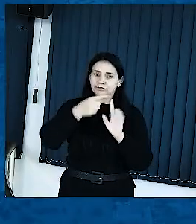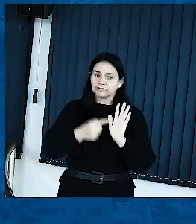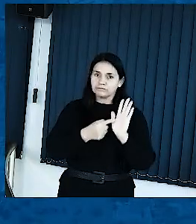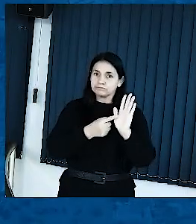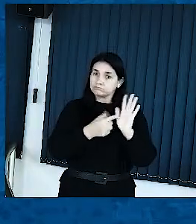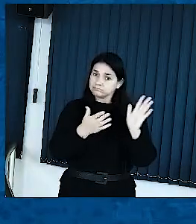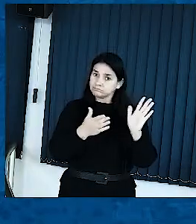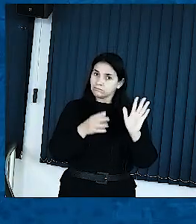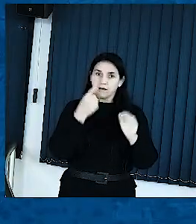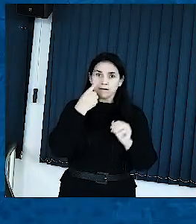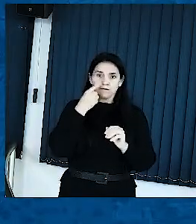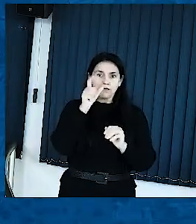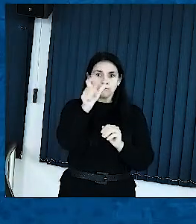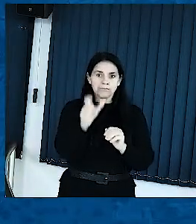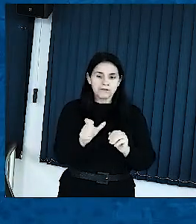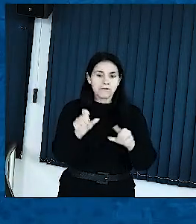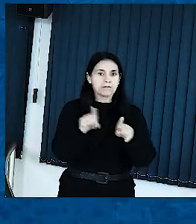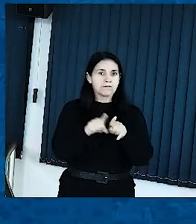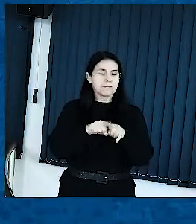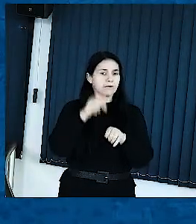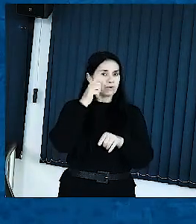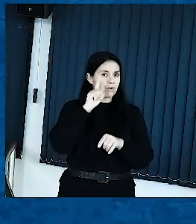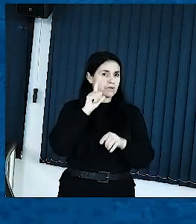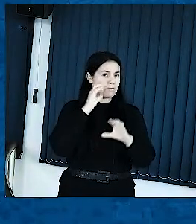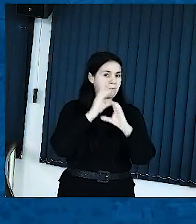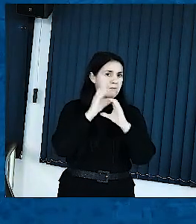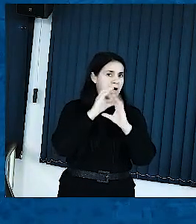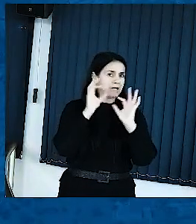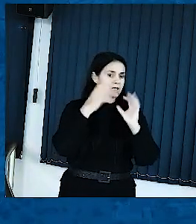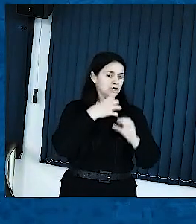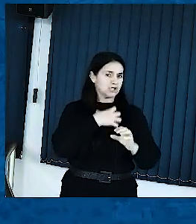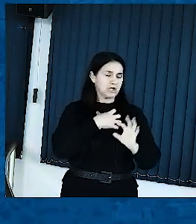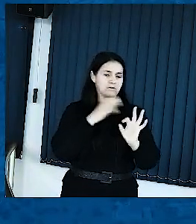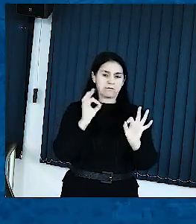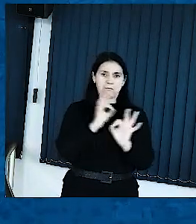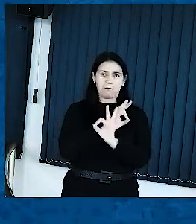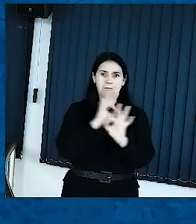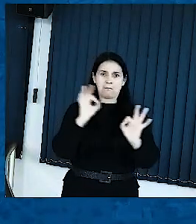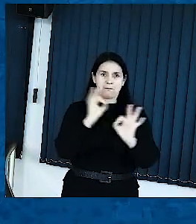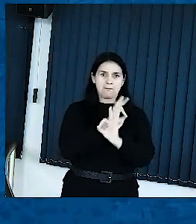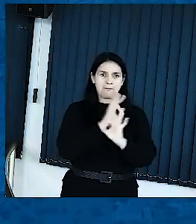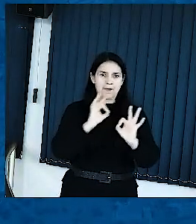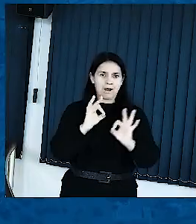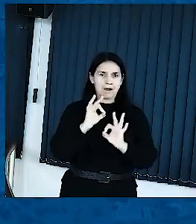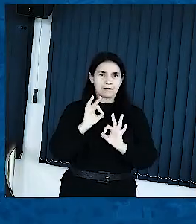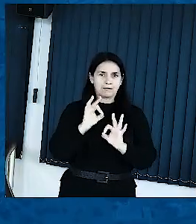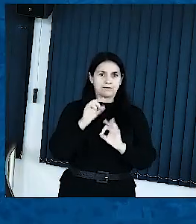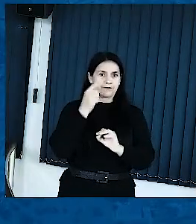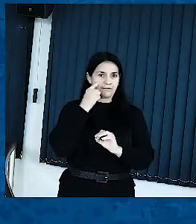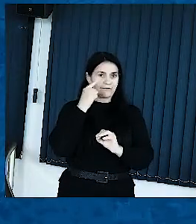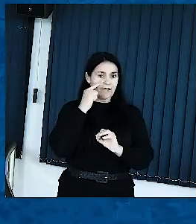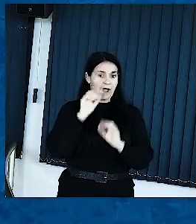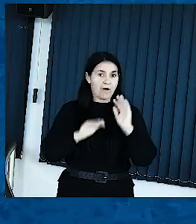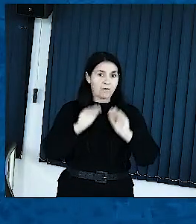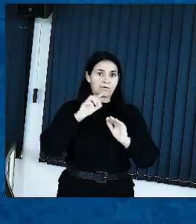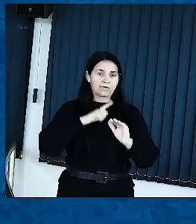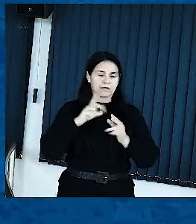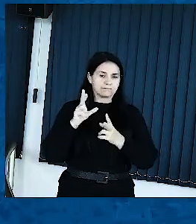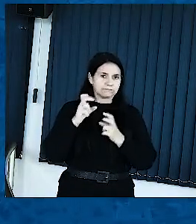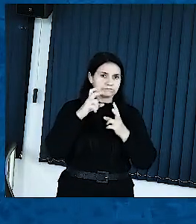Vocês vão ver também pessoas que não conseguem se comunicar de forma nenhuma. Vocês vão ver pessoas que têm